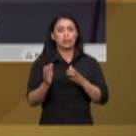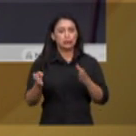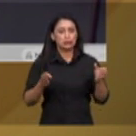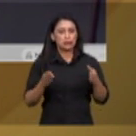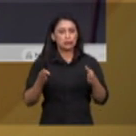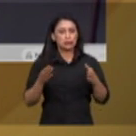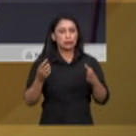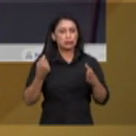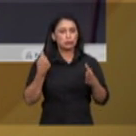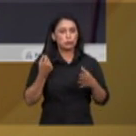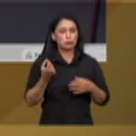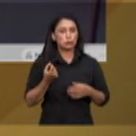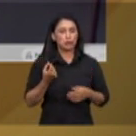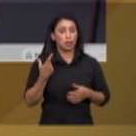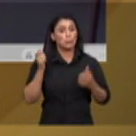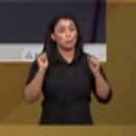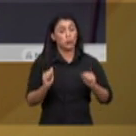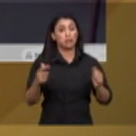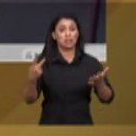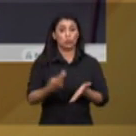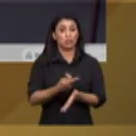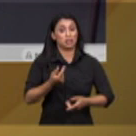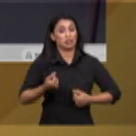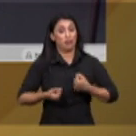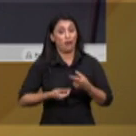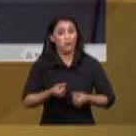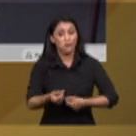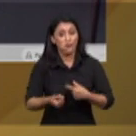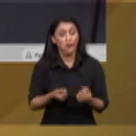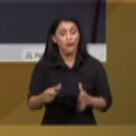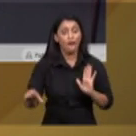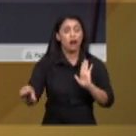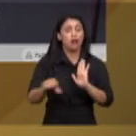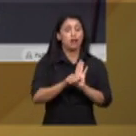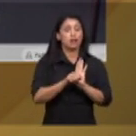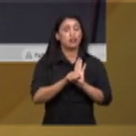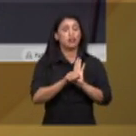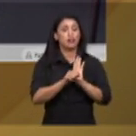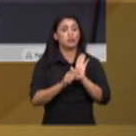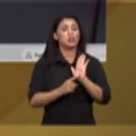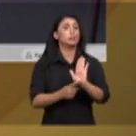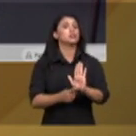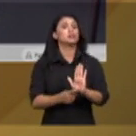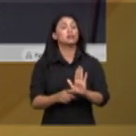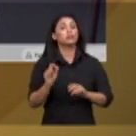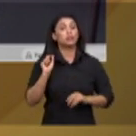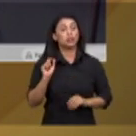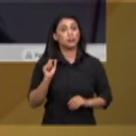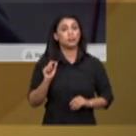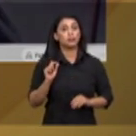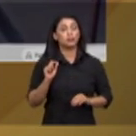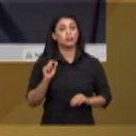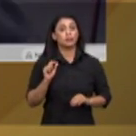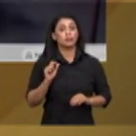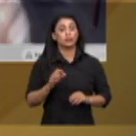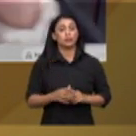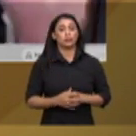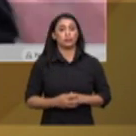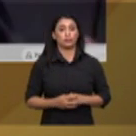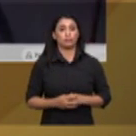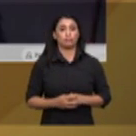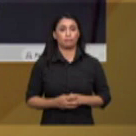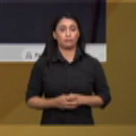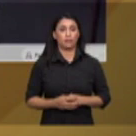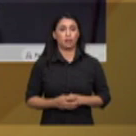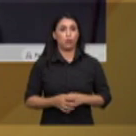venham a fomentar lavagem de dinheiro e crimes correlatos próprios